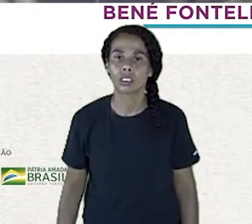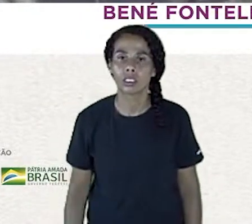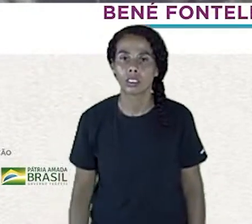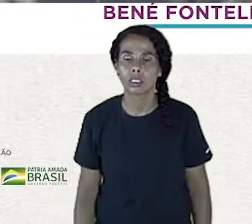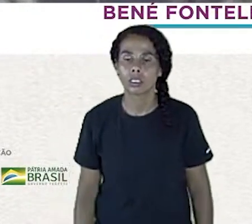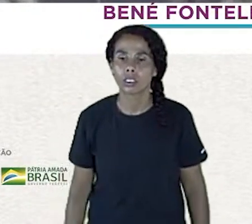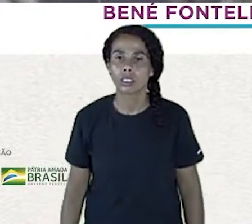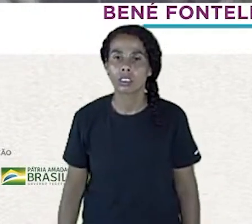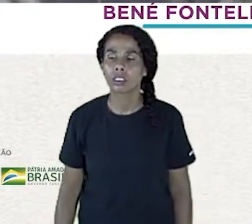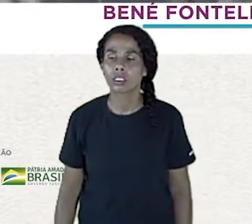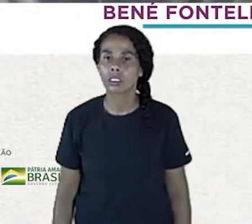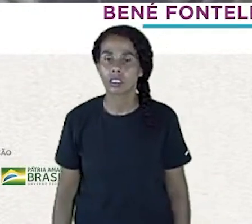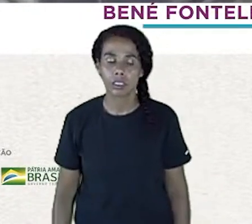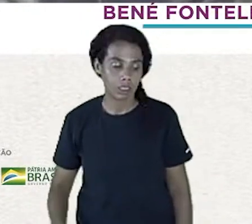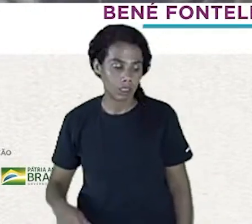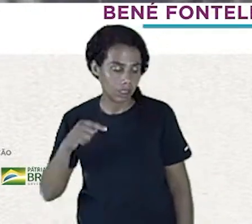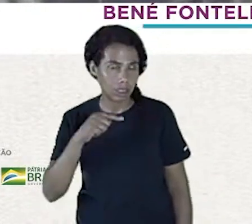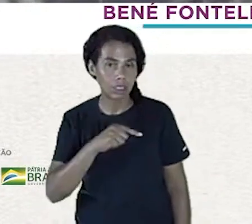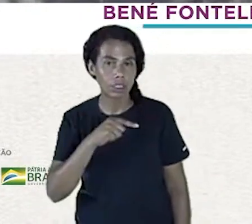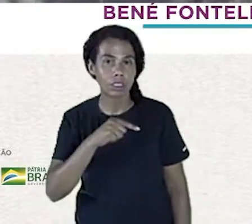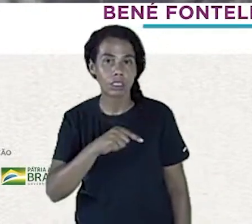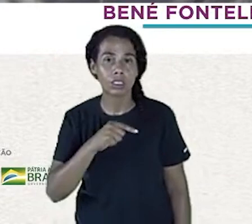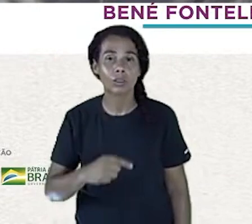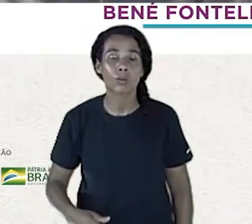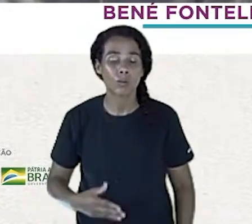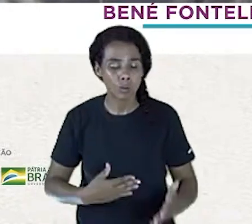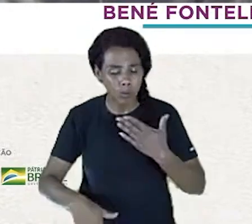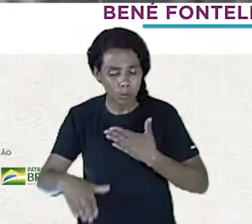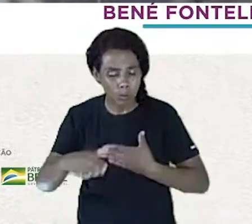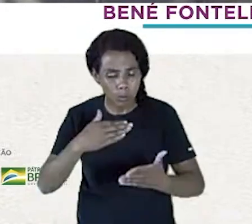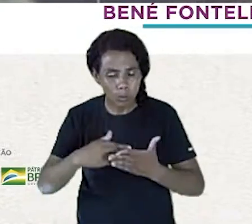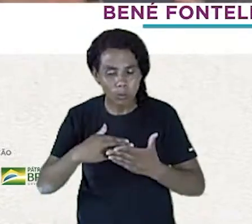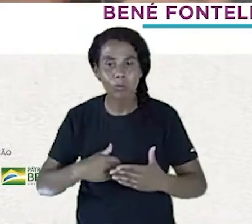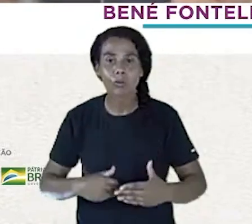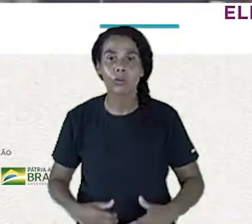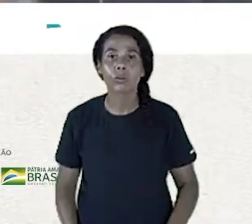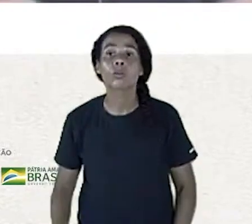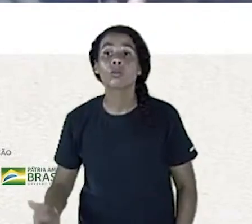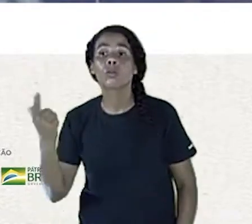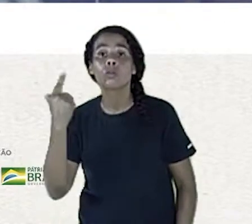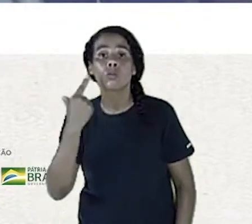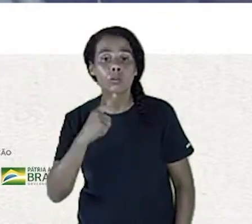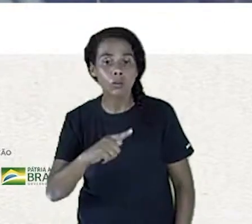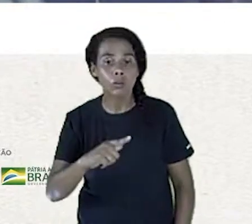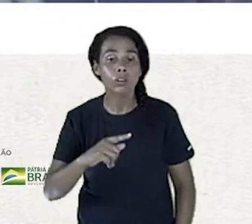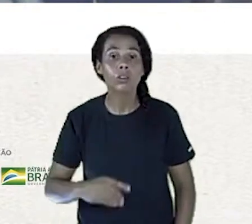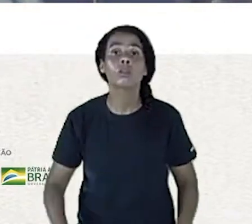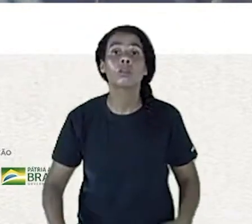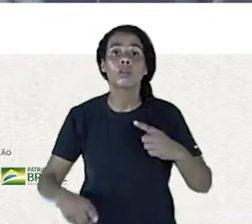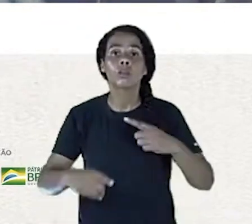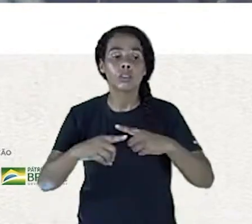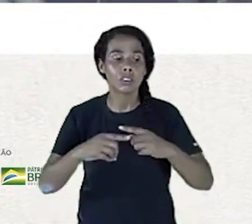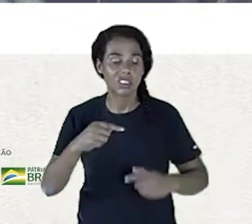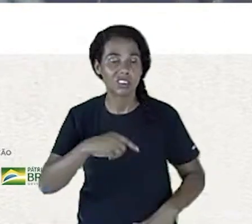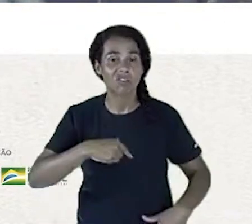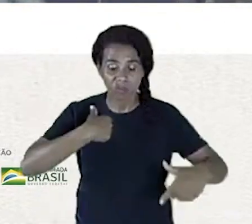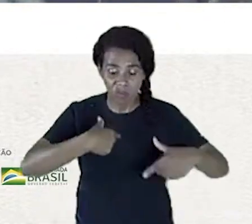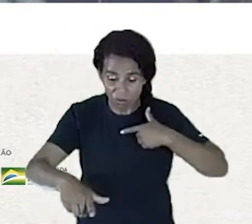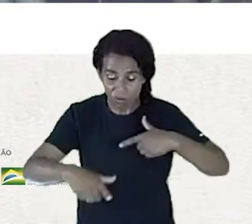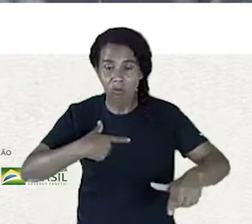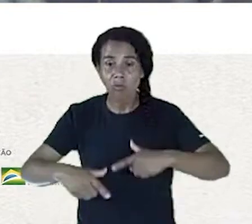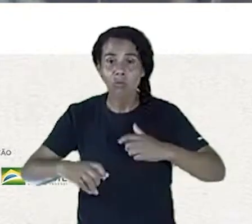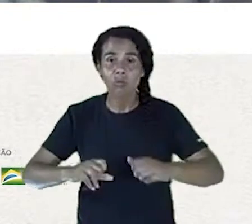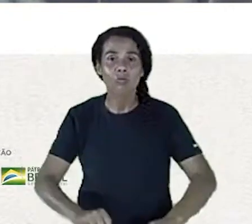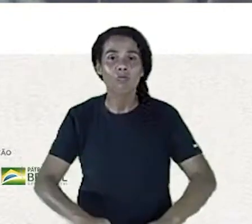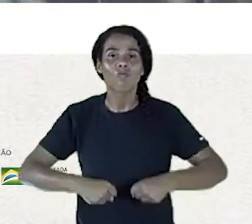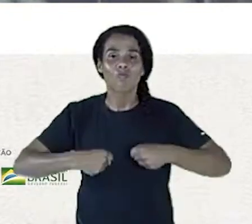principalmente ele, por tudo que conquistou, porque ele foi mais além do que qualquer um dentro